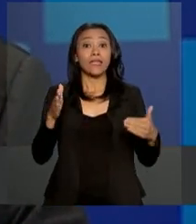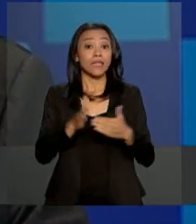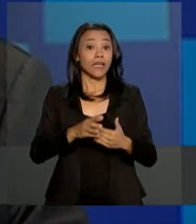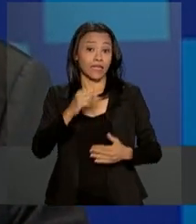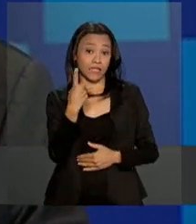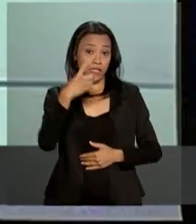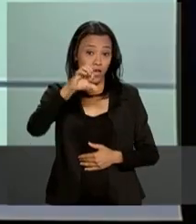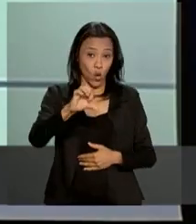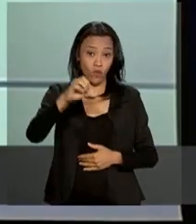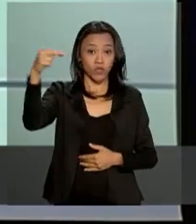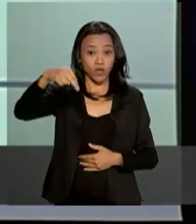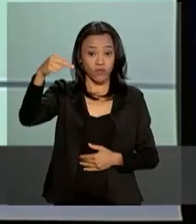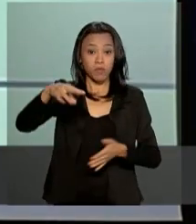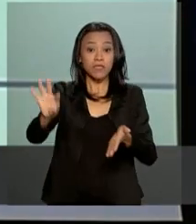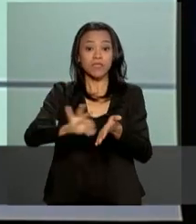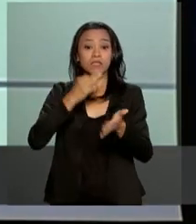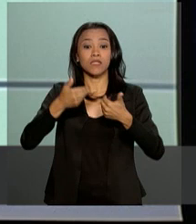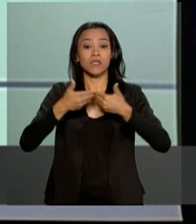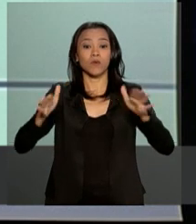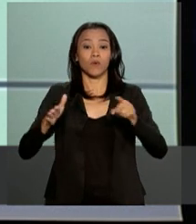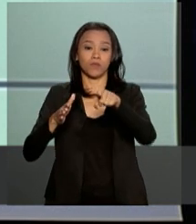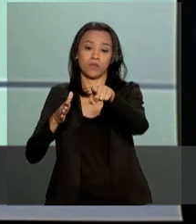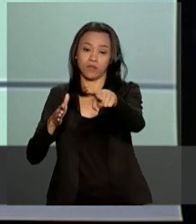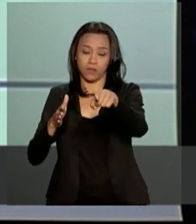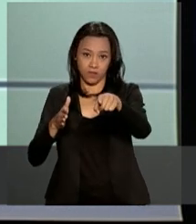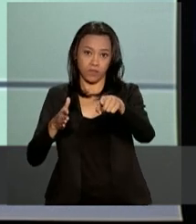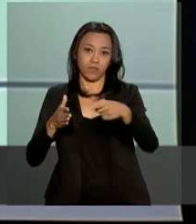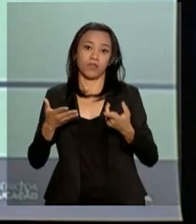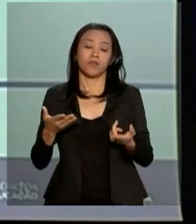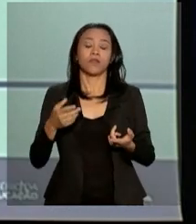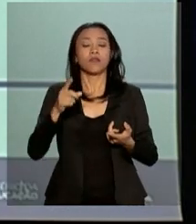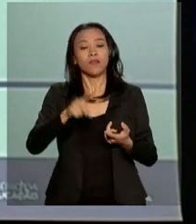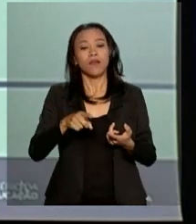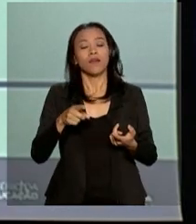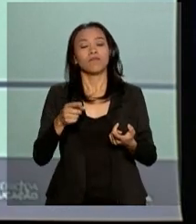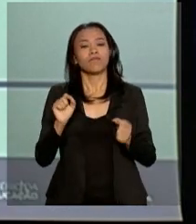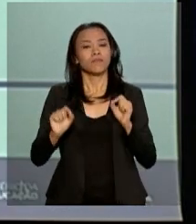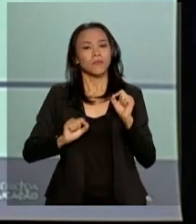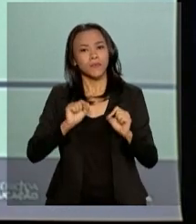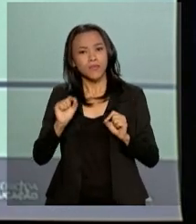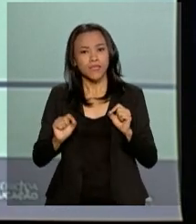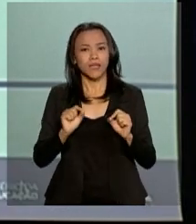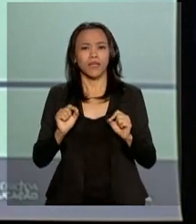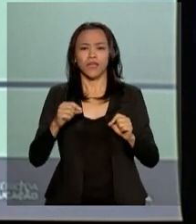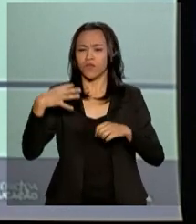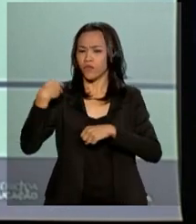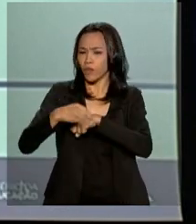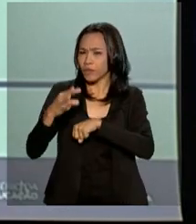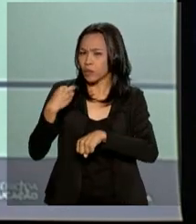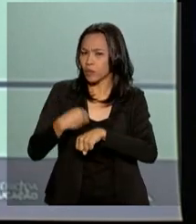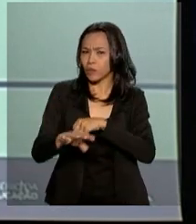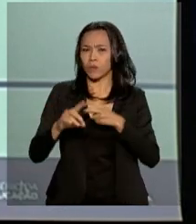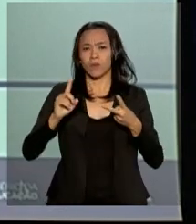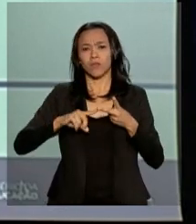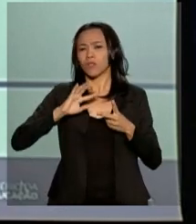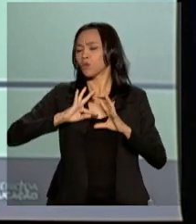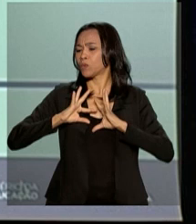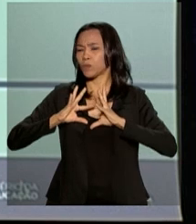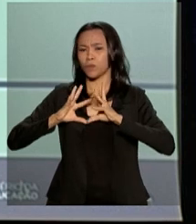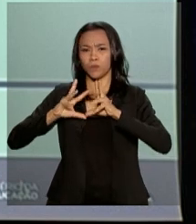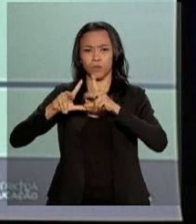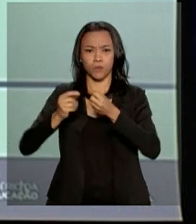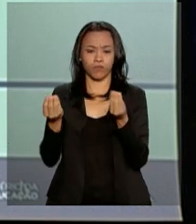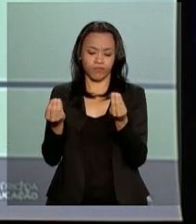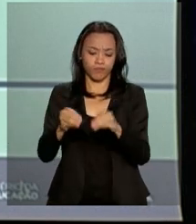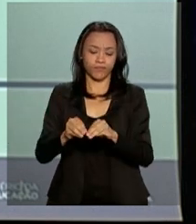inscrições nós estamos convidando os a usar de maneira instigante os nossos dados resultados para promover